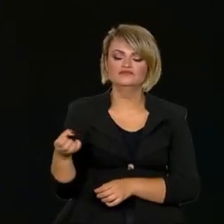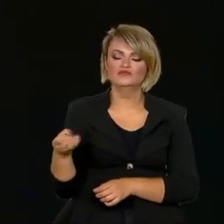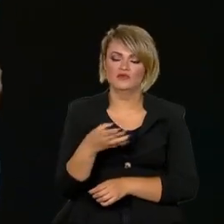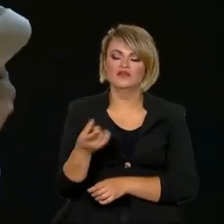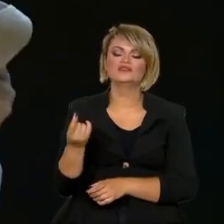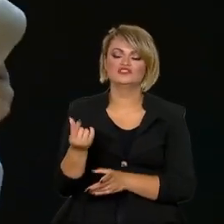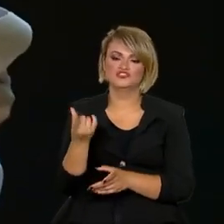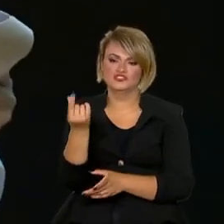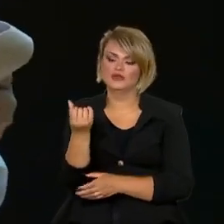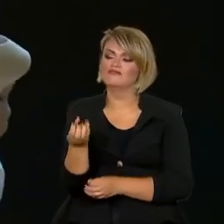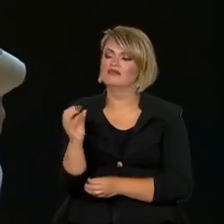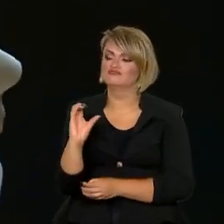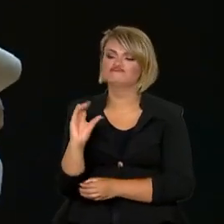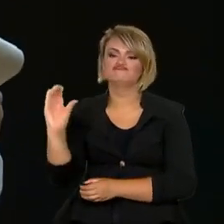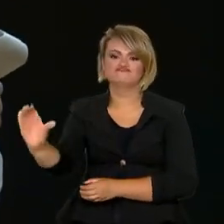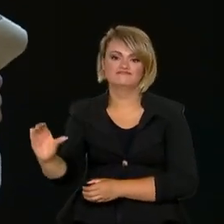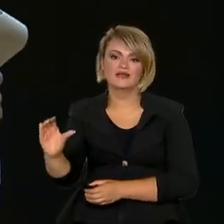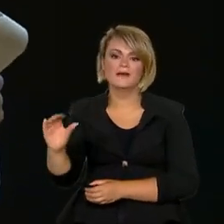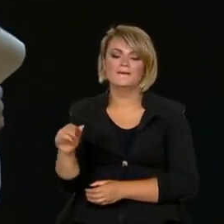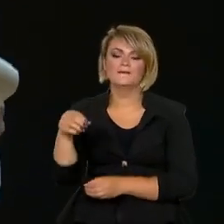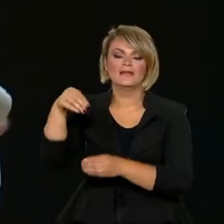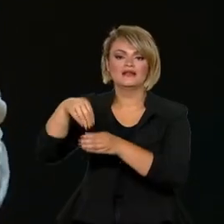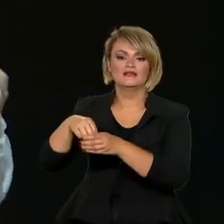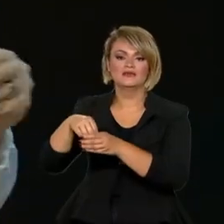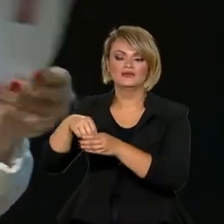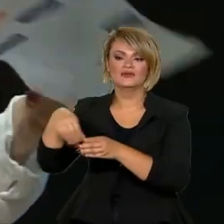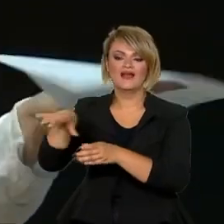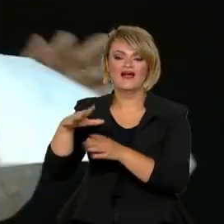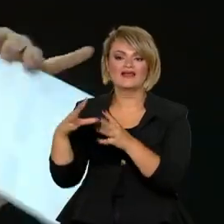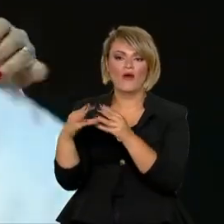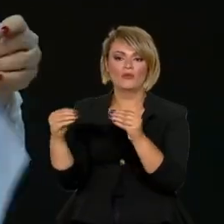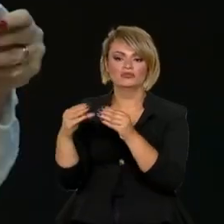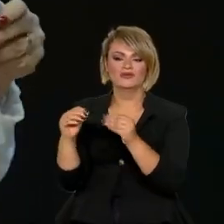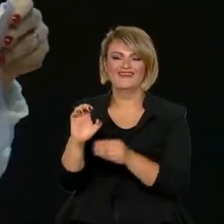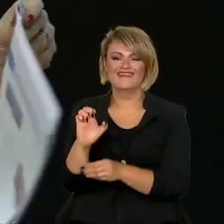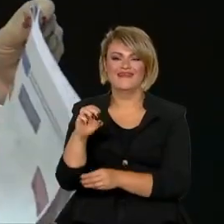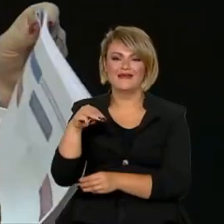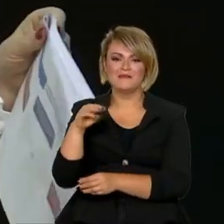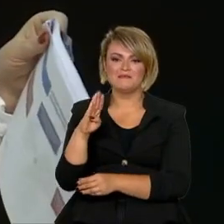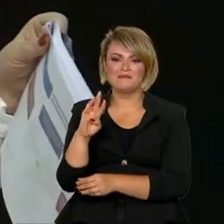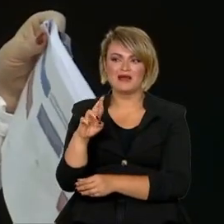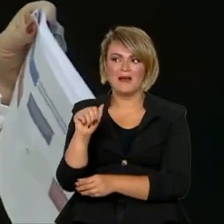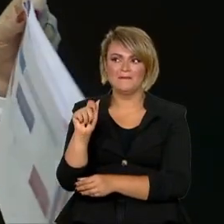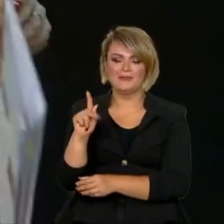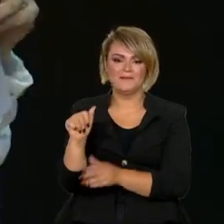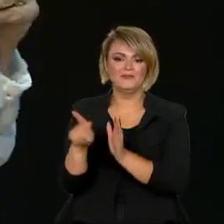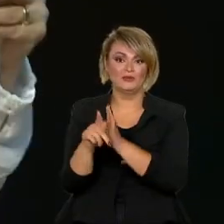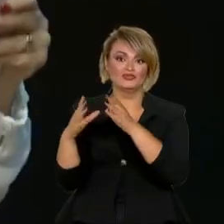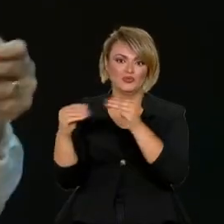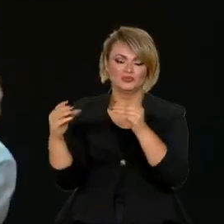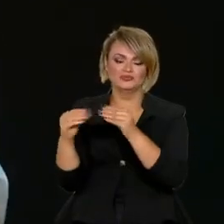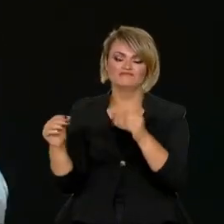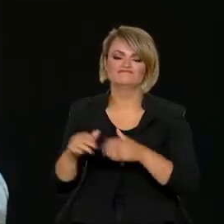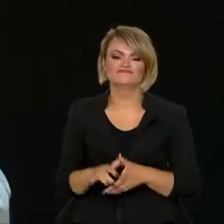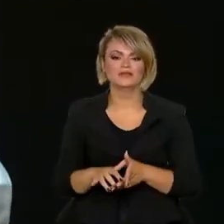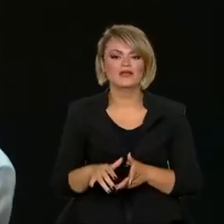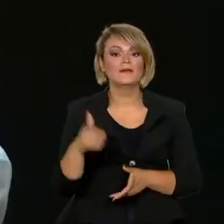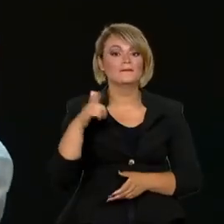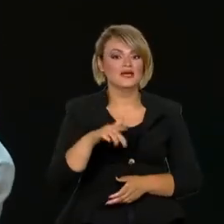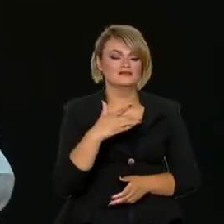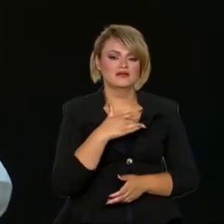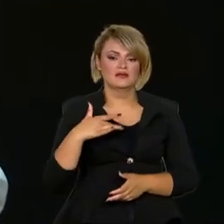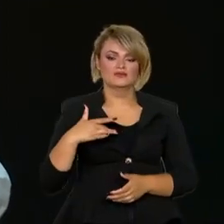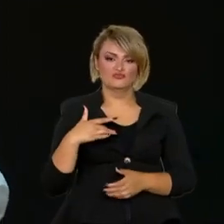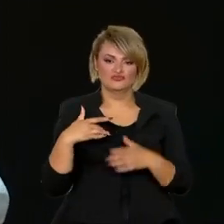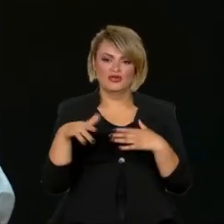recursos para equipar a Embrapa Algodão em Campina Grande. Na área de saúde, também